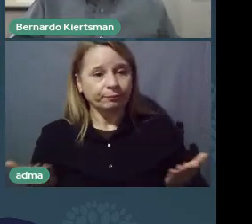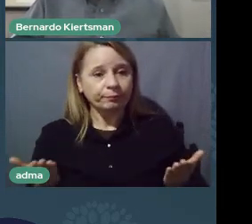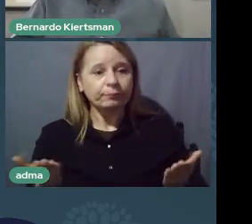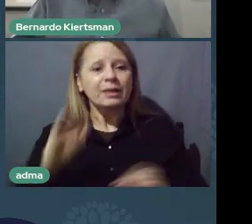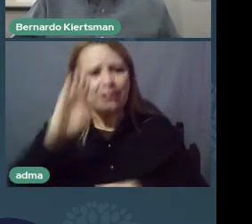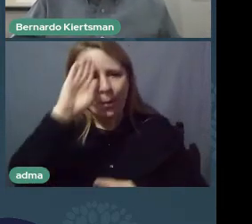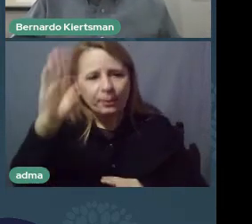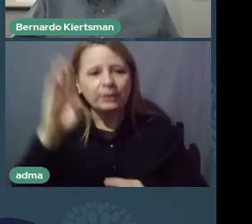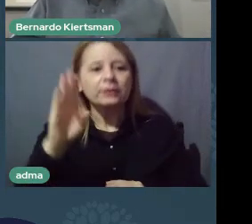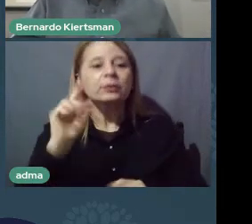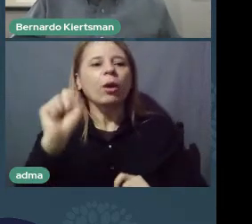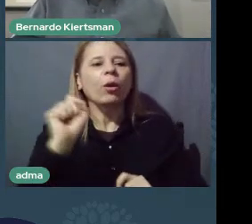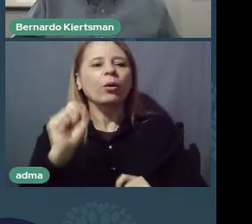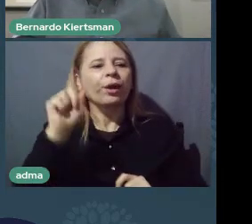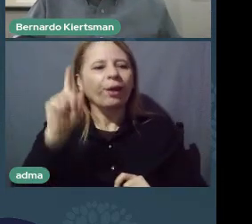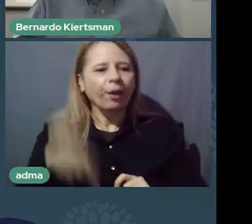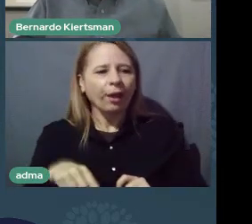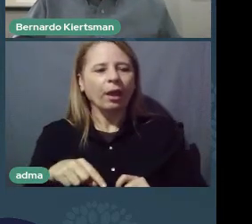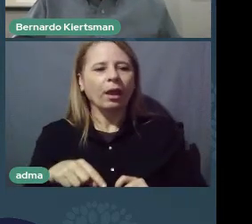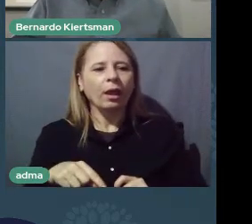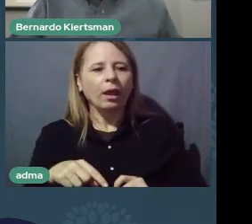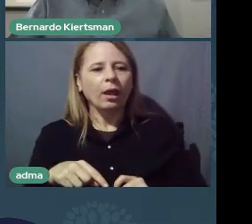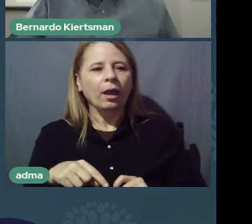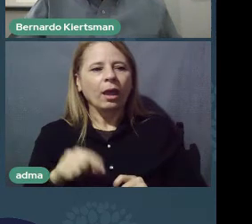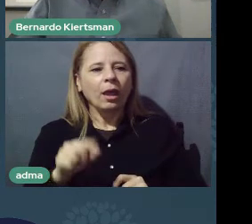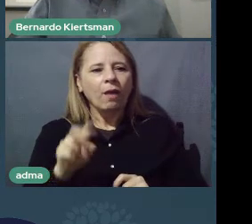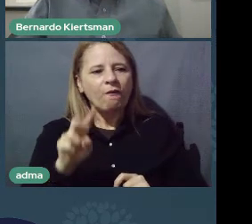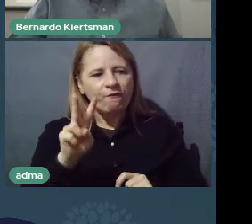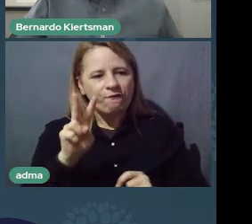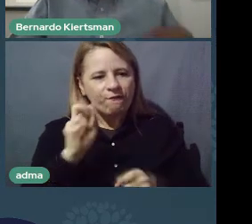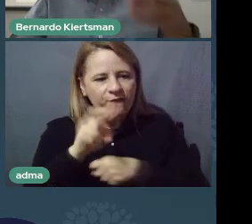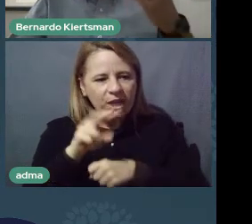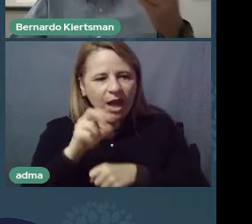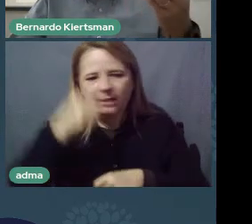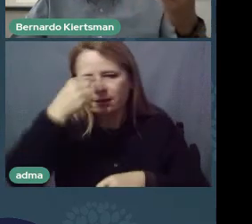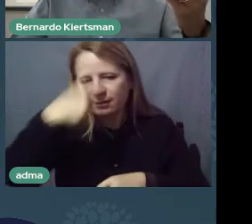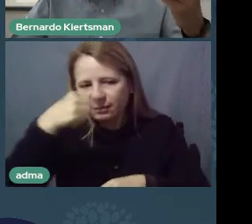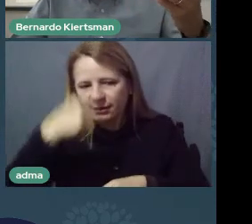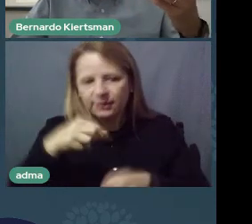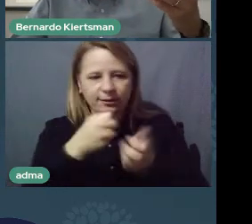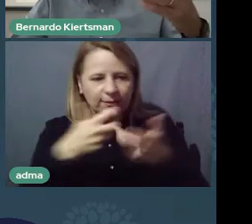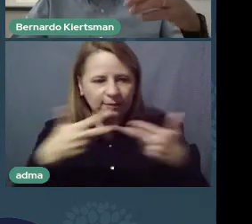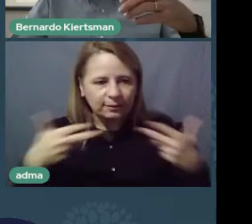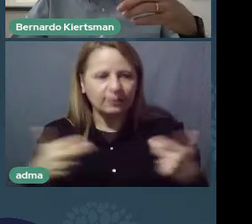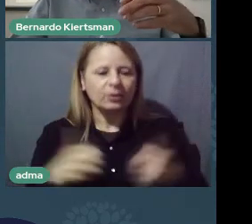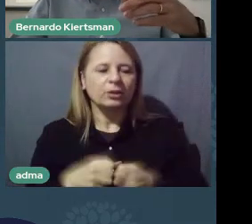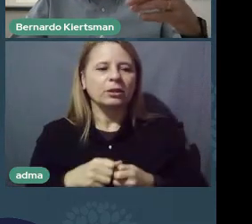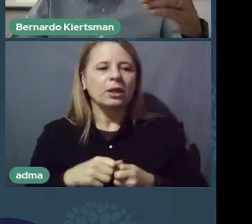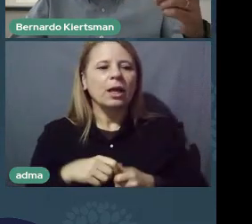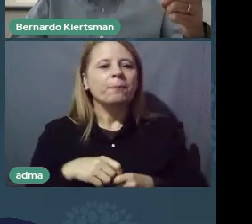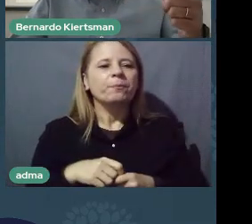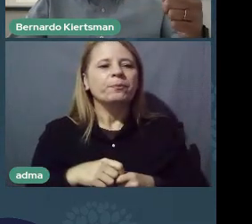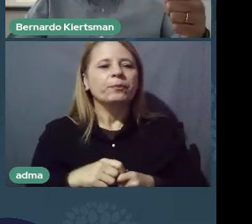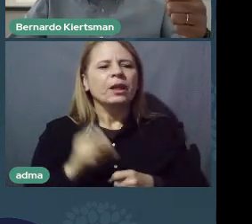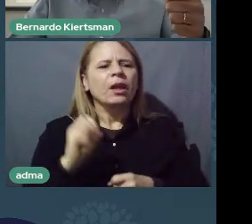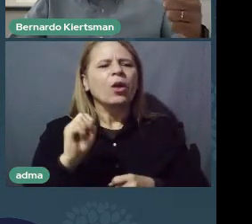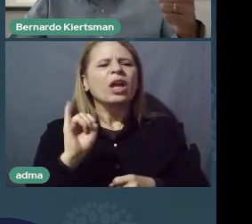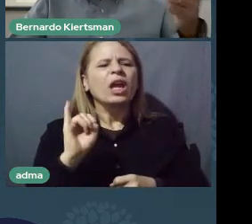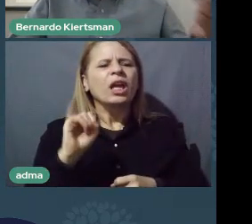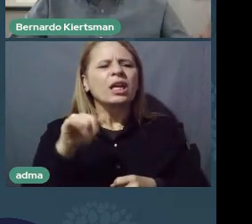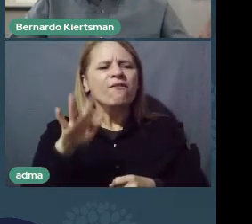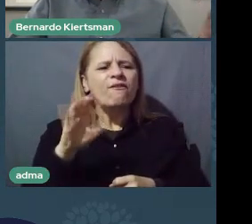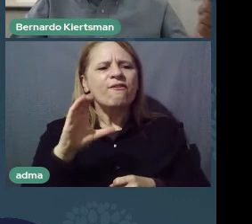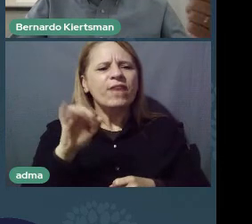fatores desencadeantes são as infecções virais. E quando a gente fala em infecção viral, eu não estou falando